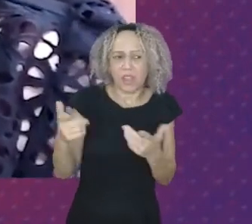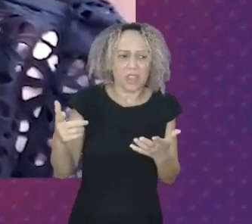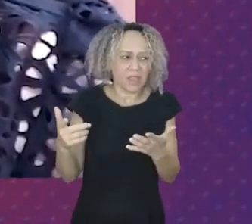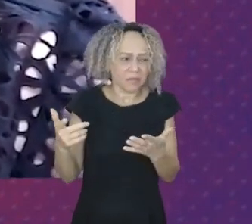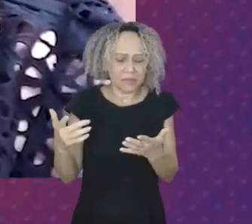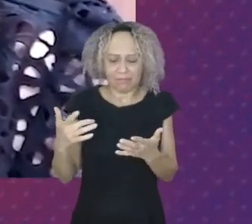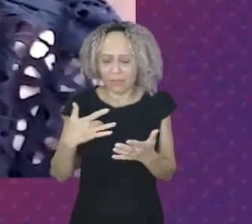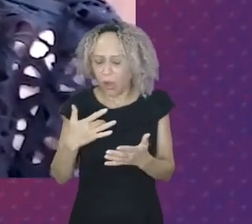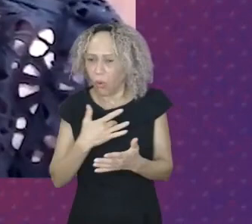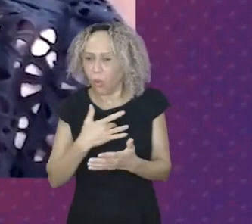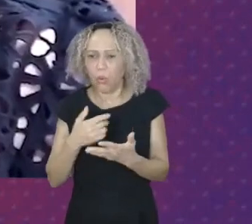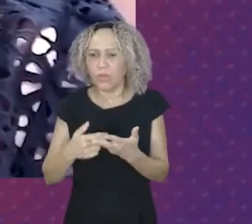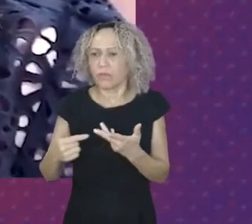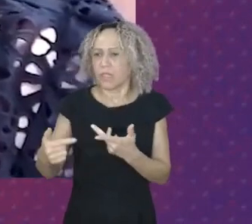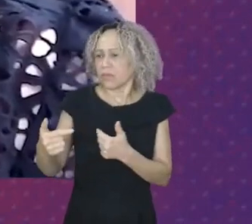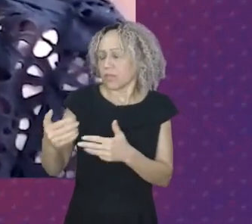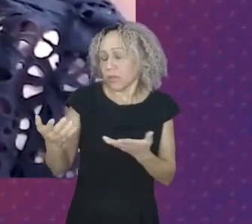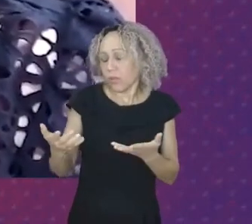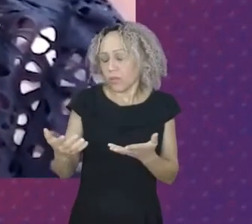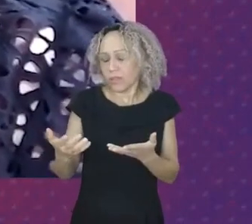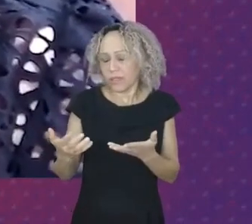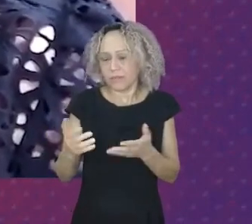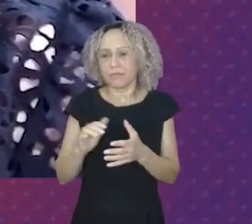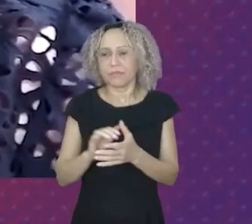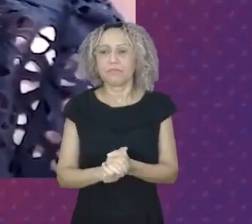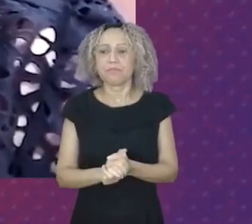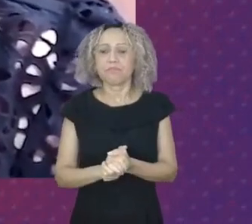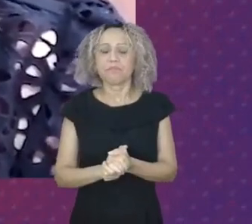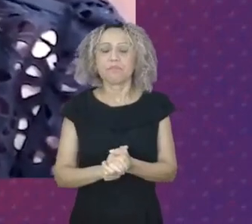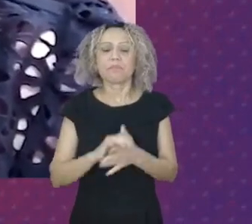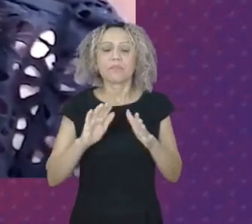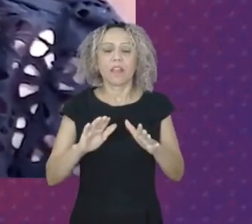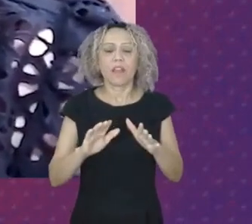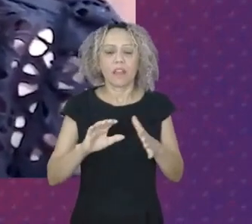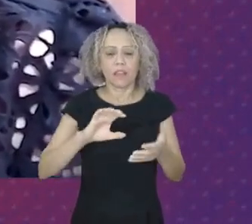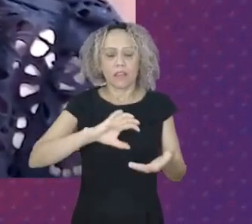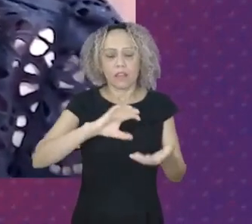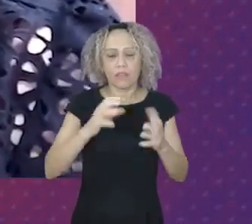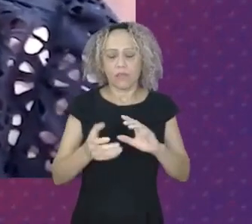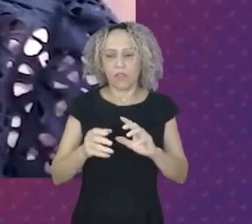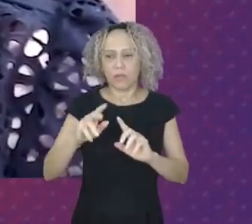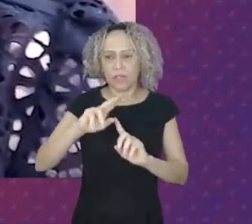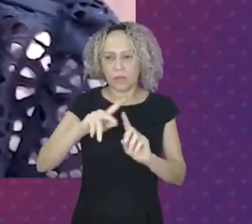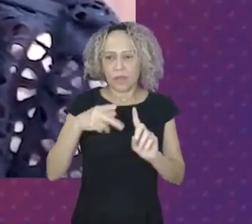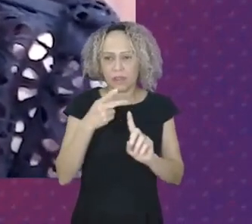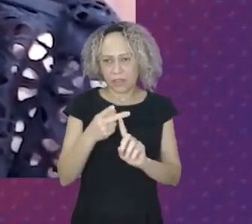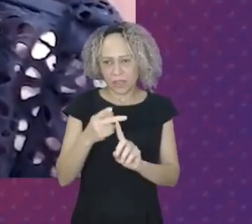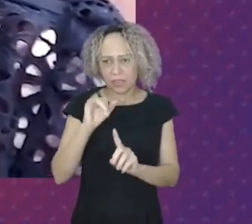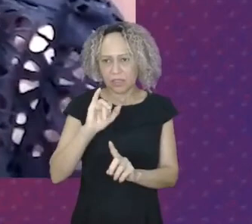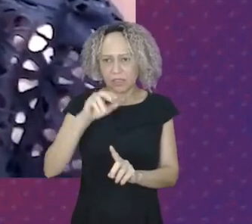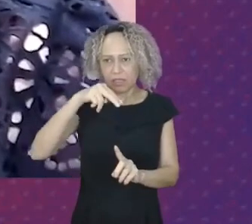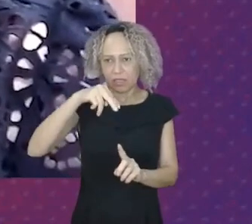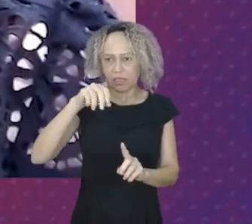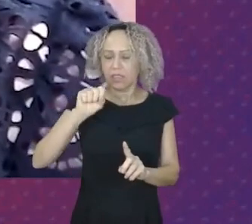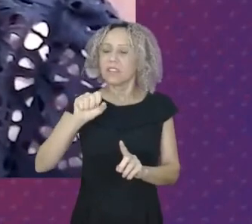E vários outros itens que nós poderíamos dizer. A reforma da Previdência, o que ela